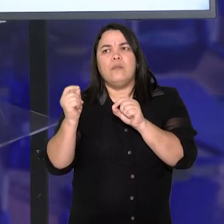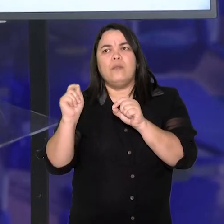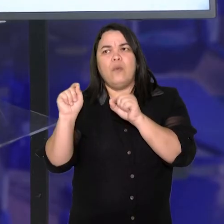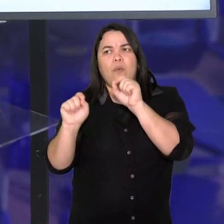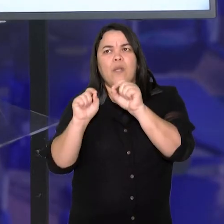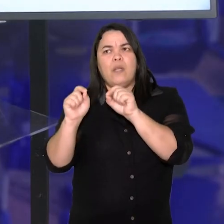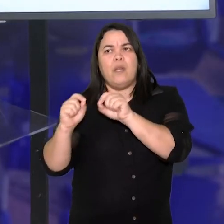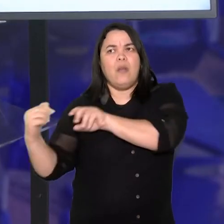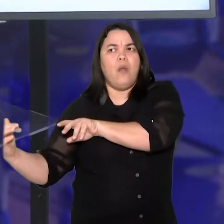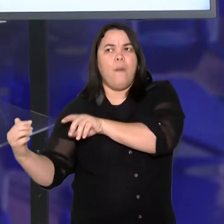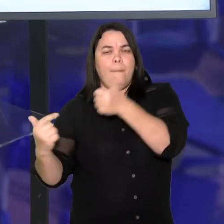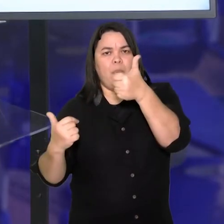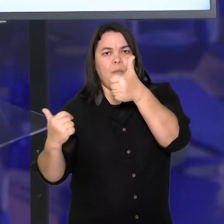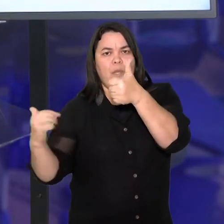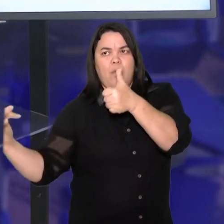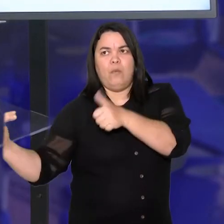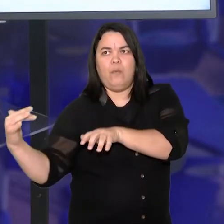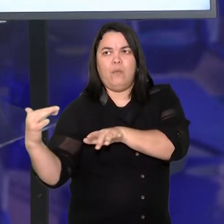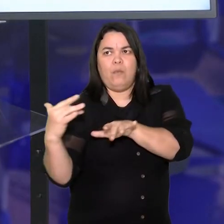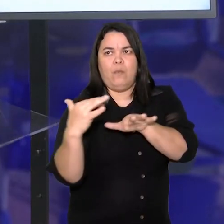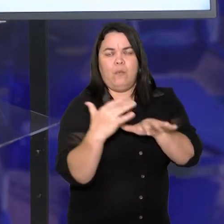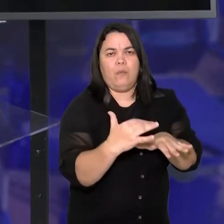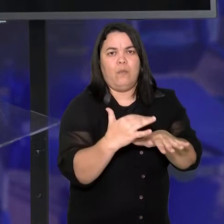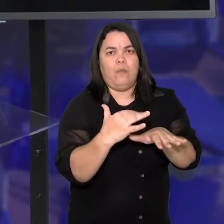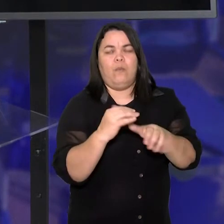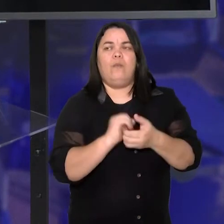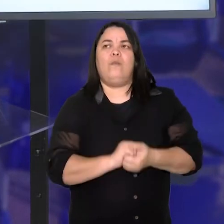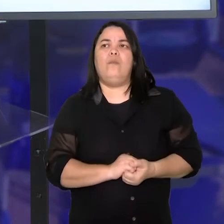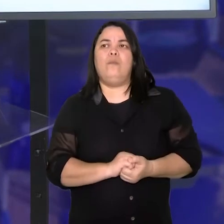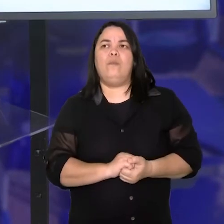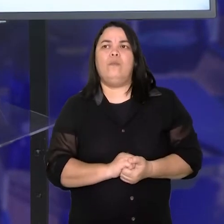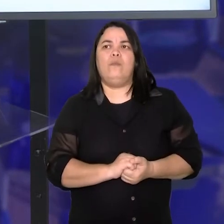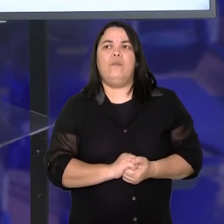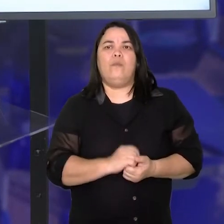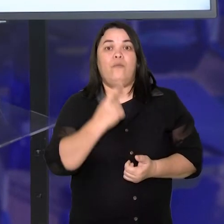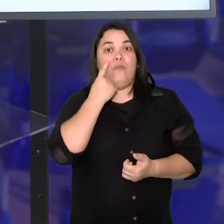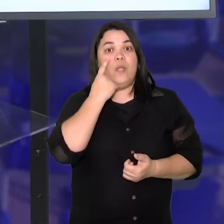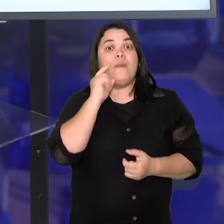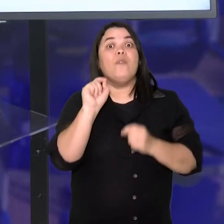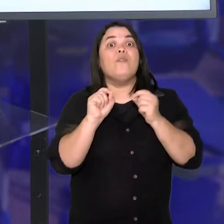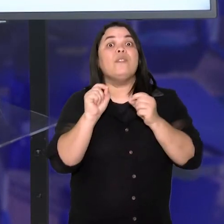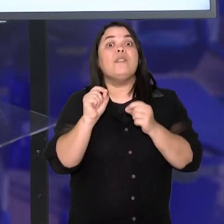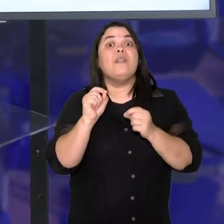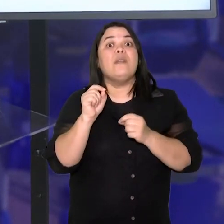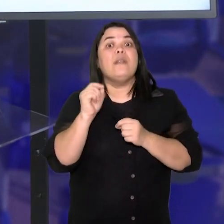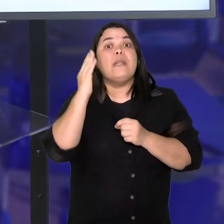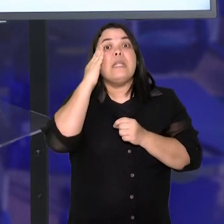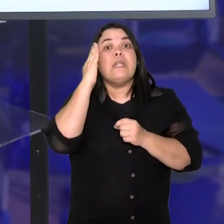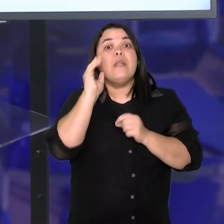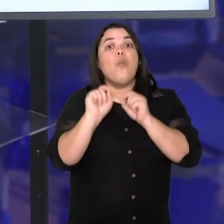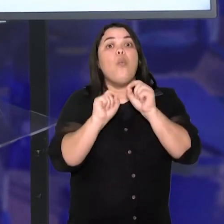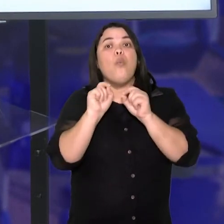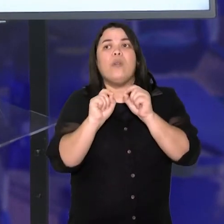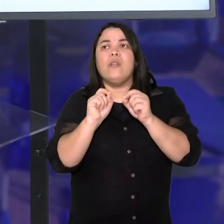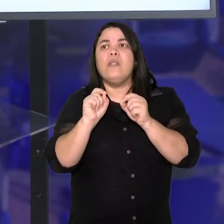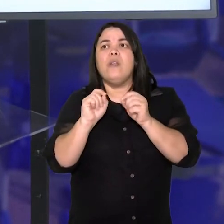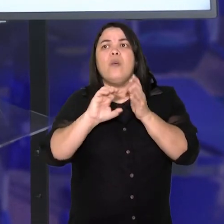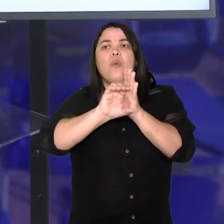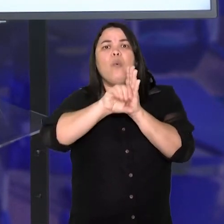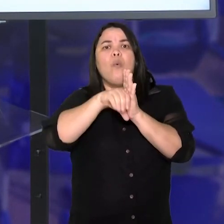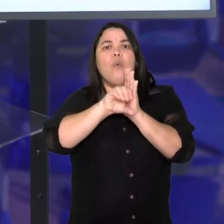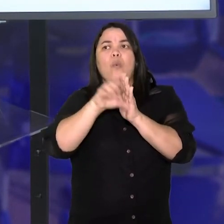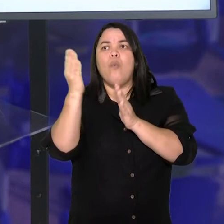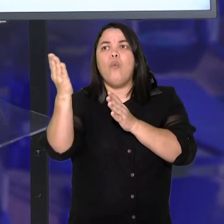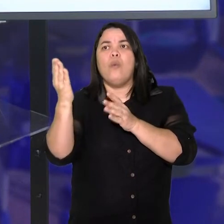xenofobia, né? Dá uma olhada aqui, né, para que você entenda de fato quais são esses conceitos básicos.